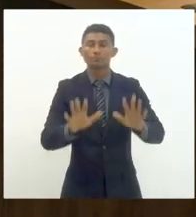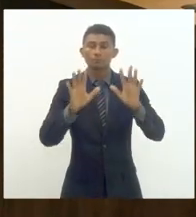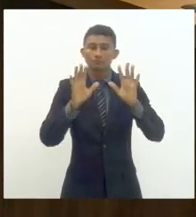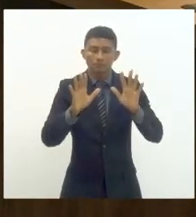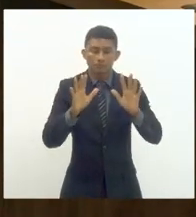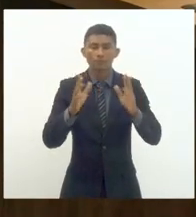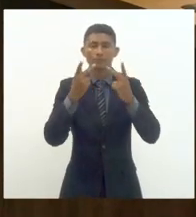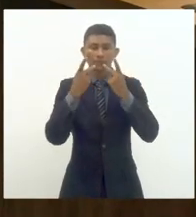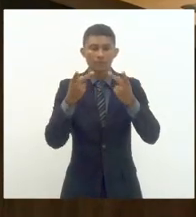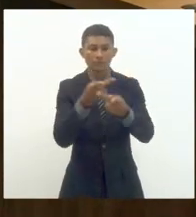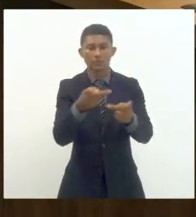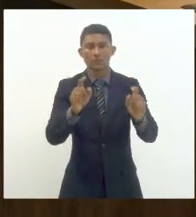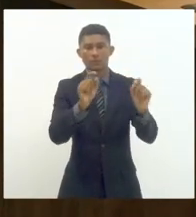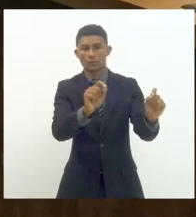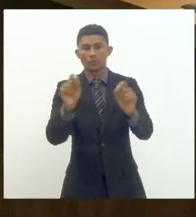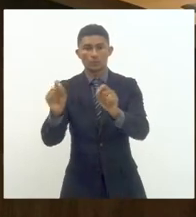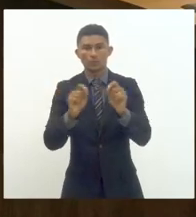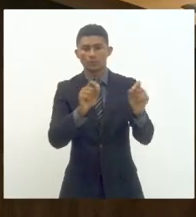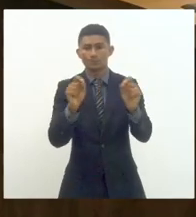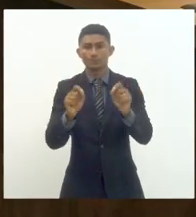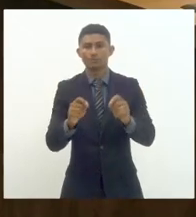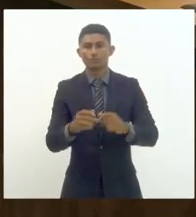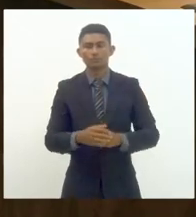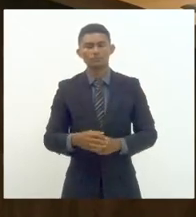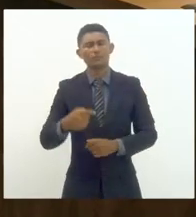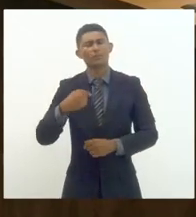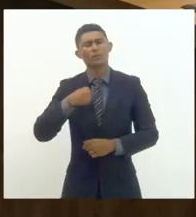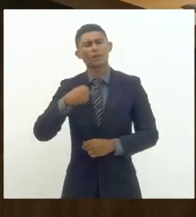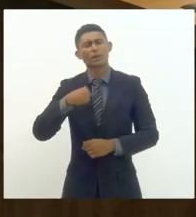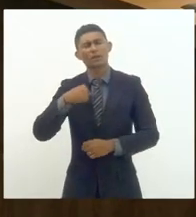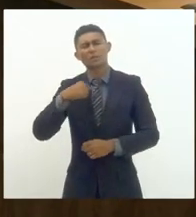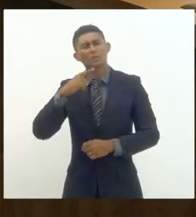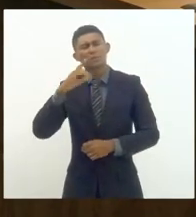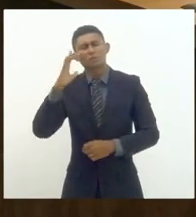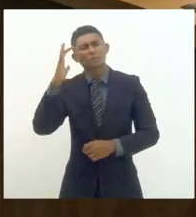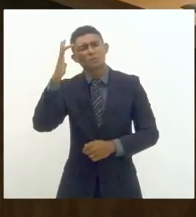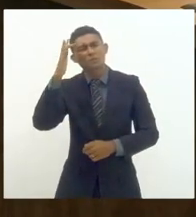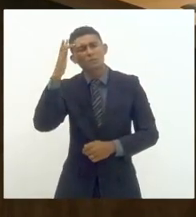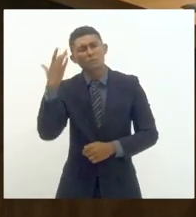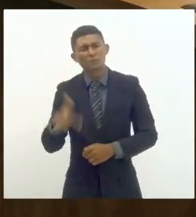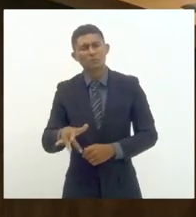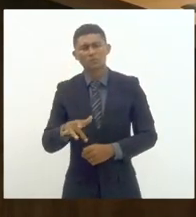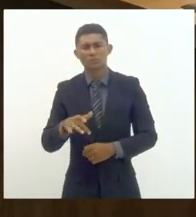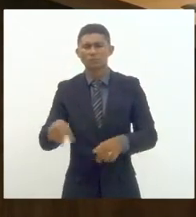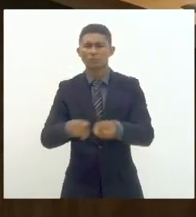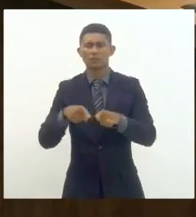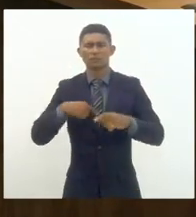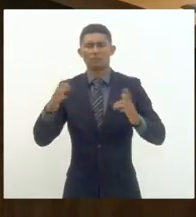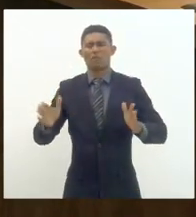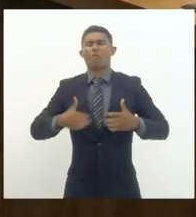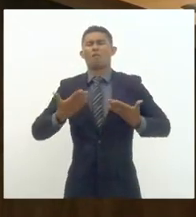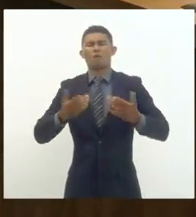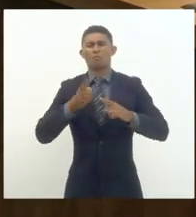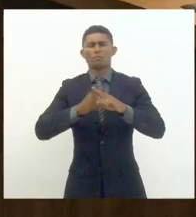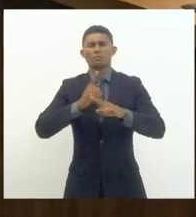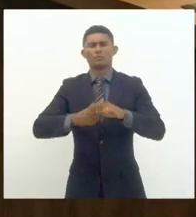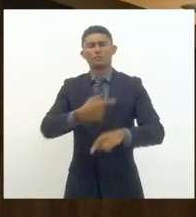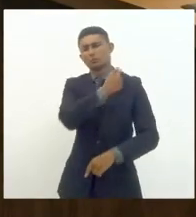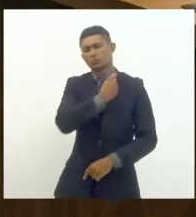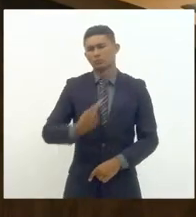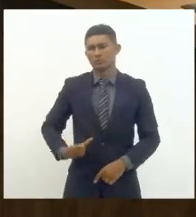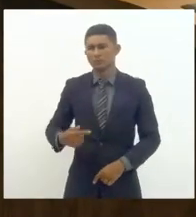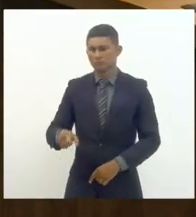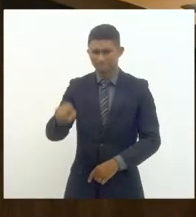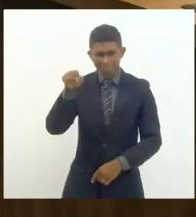quero ressaltar a minha incompreensão e até o meu estarrecimento com a intransigência do governo,